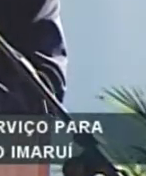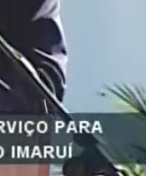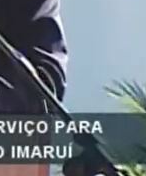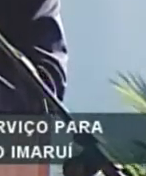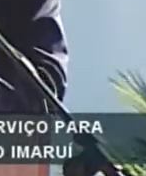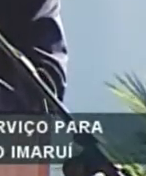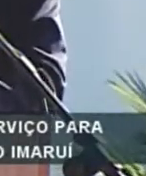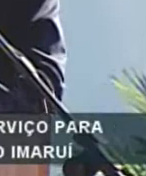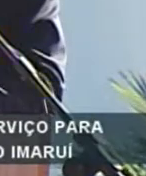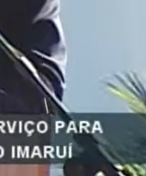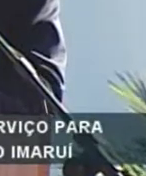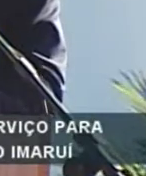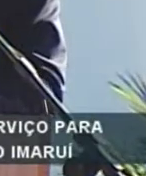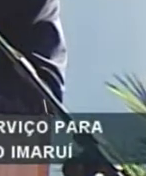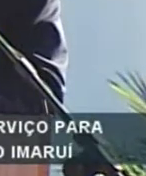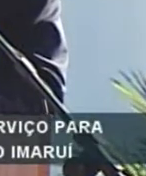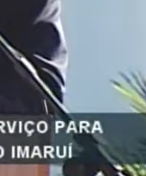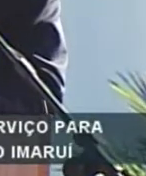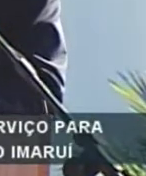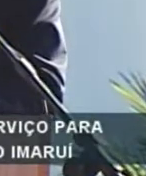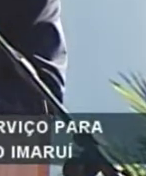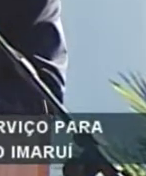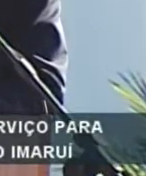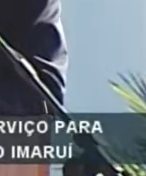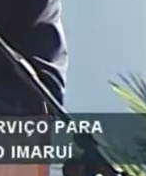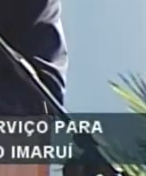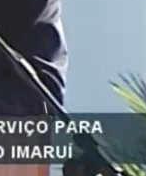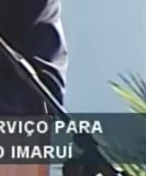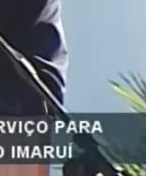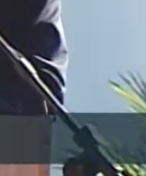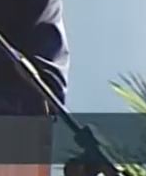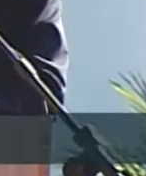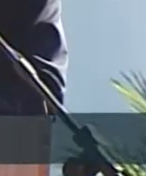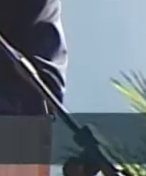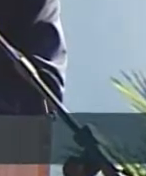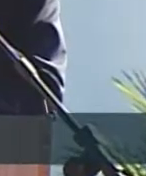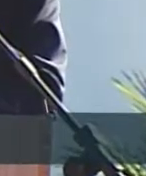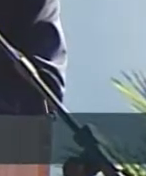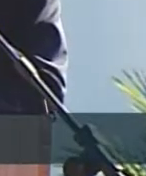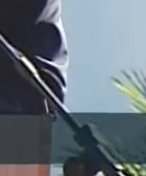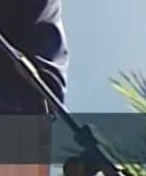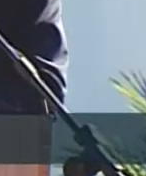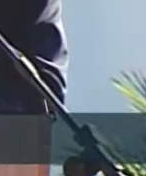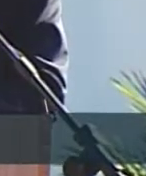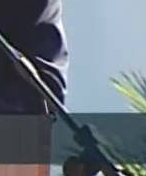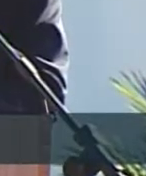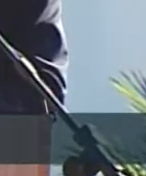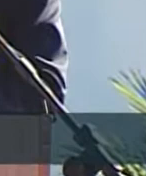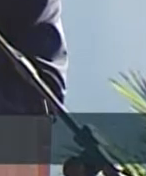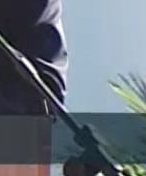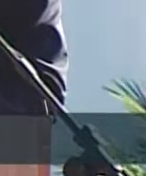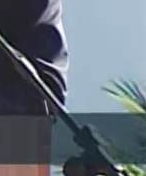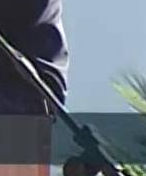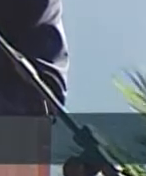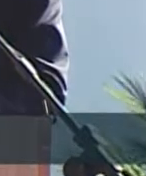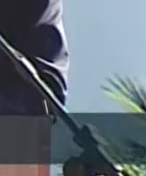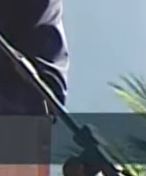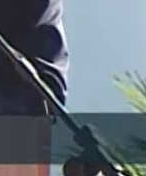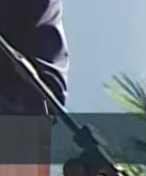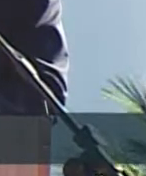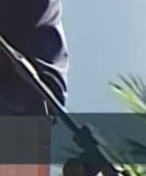ideais republicanos de liberdade e igualdade. Participou da proclamação da República em Laguna, República